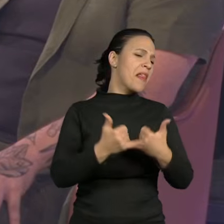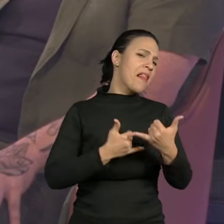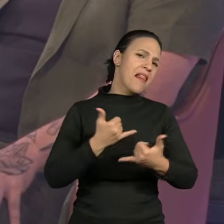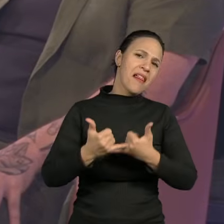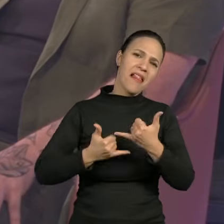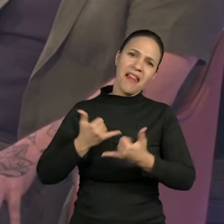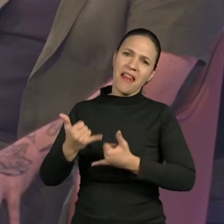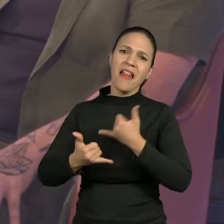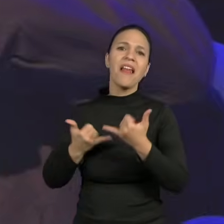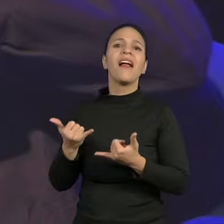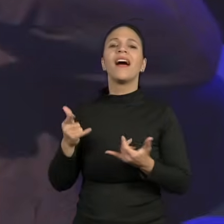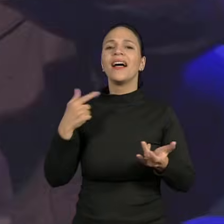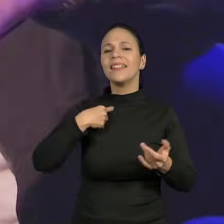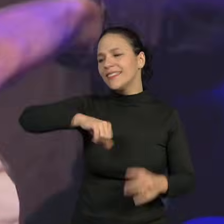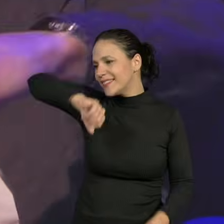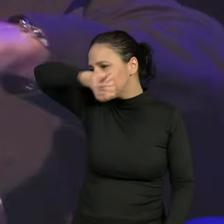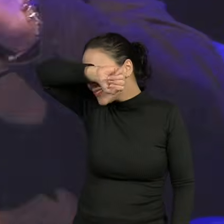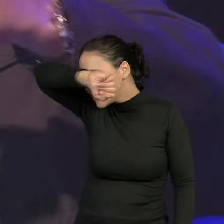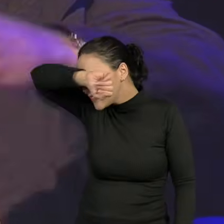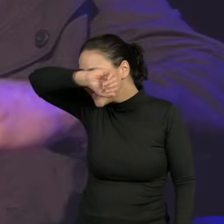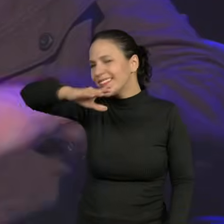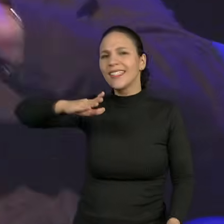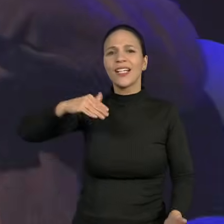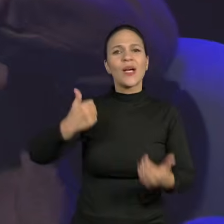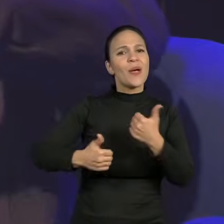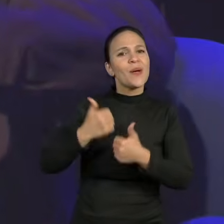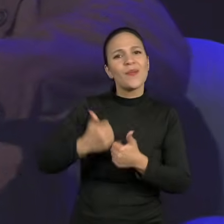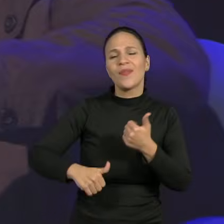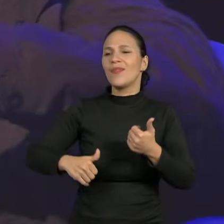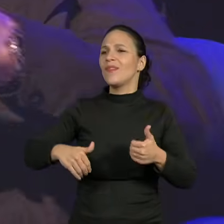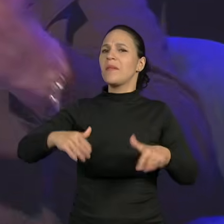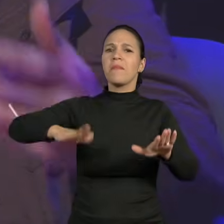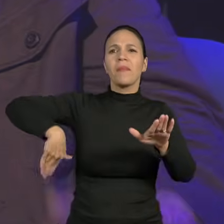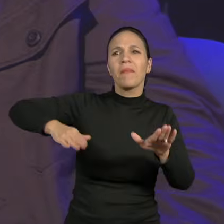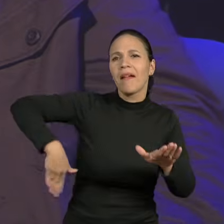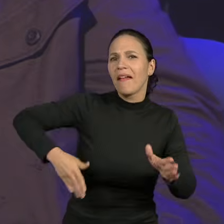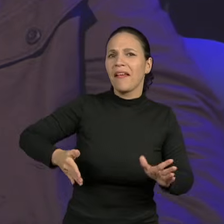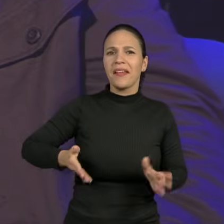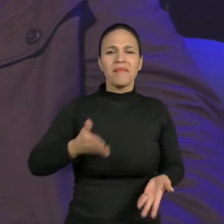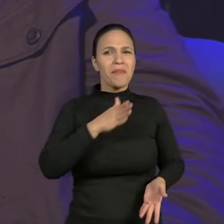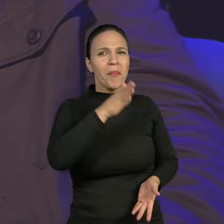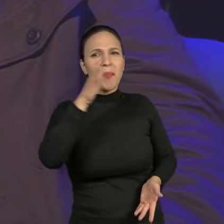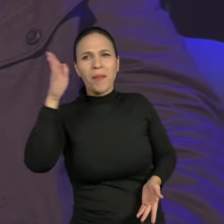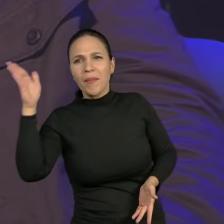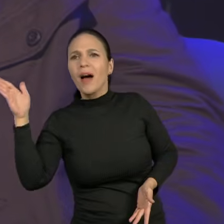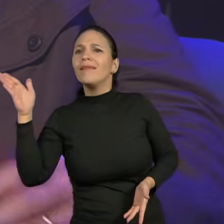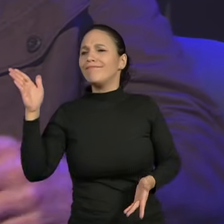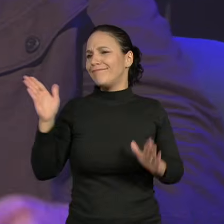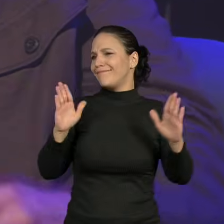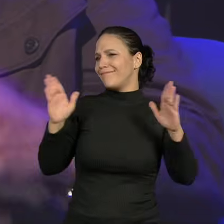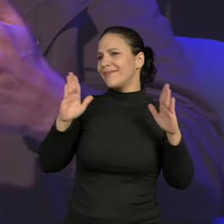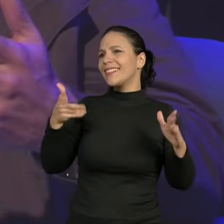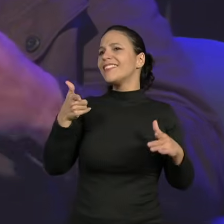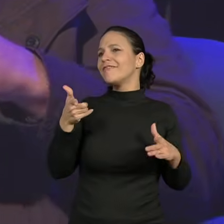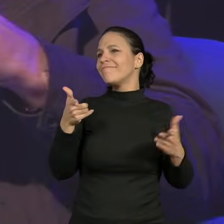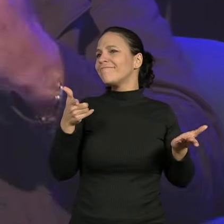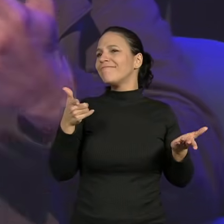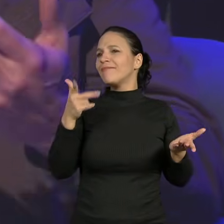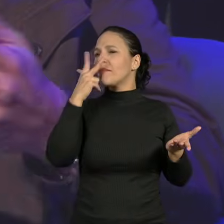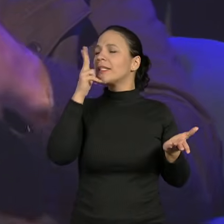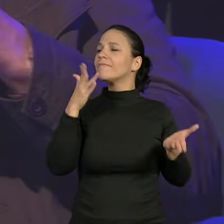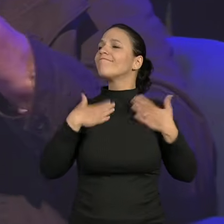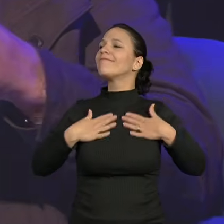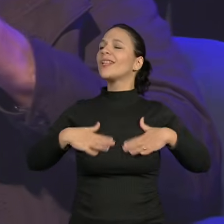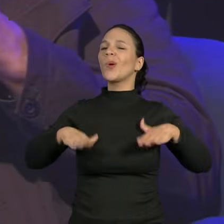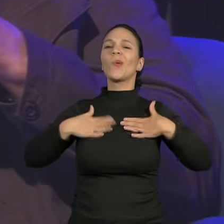brincava junto de se esconder, ia pra rua, jogar futebol, ia pra praia. Enfim, era uma infância muito mais, eu diria,